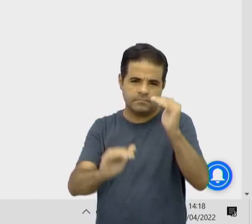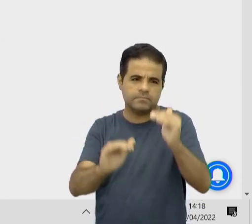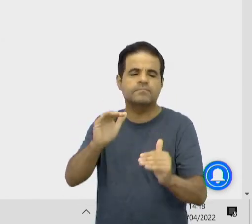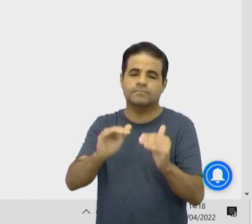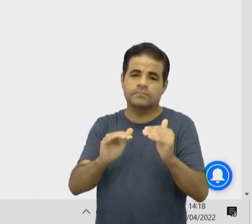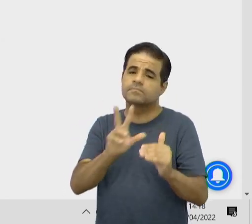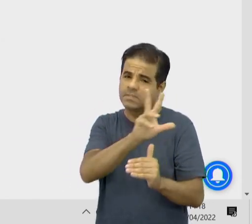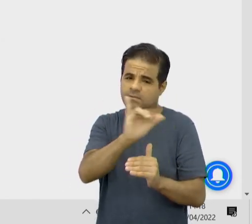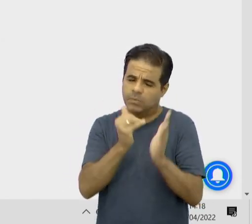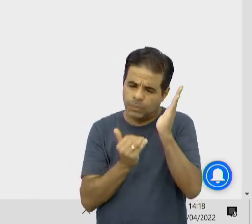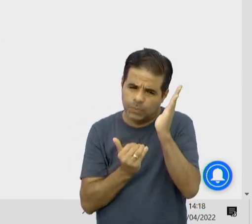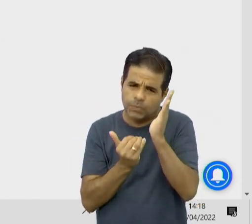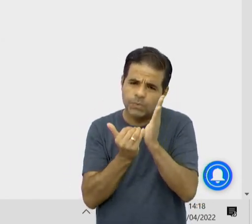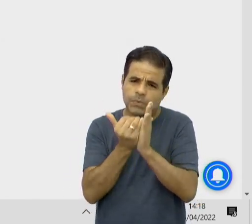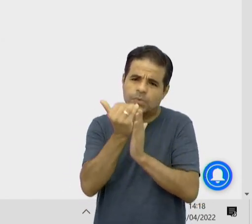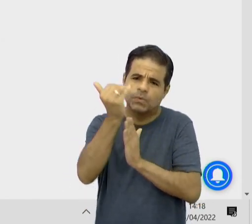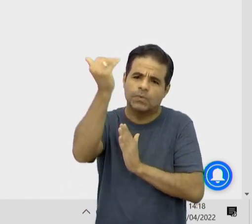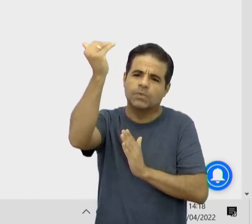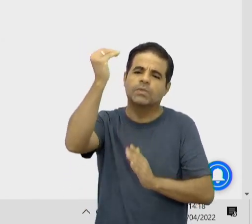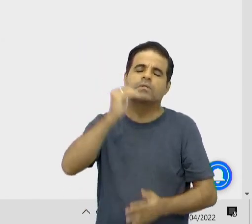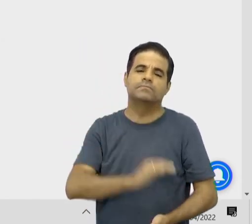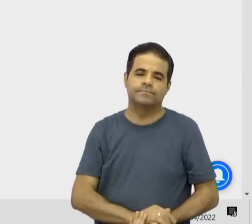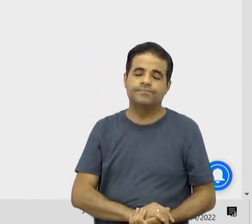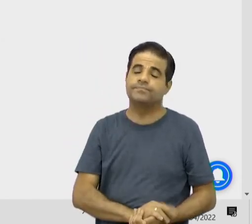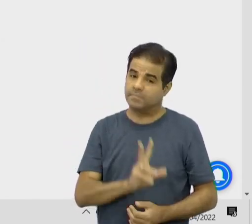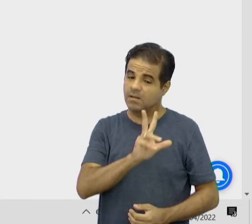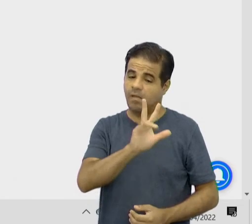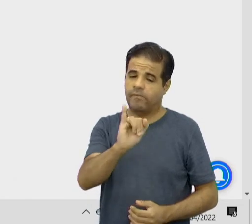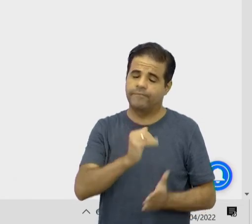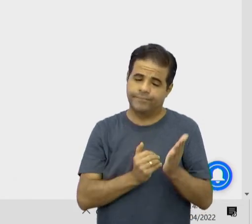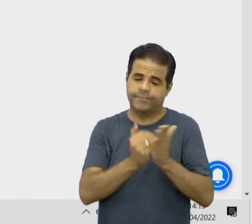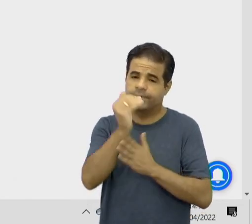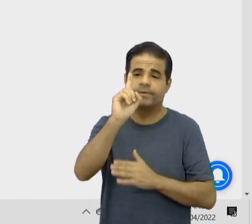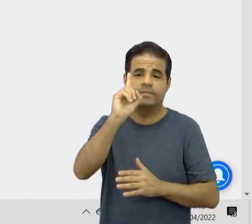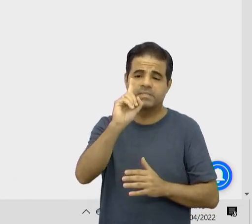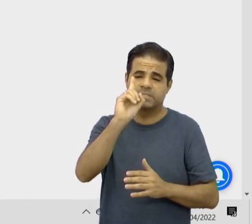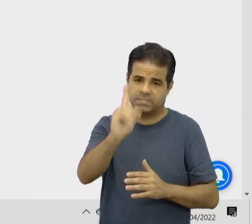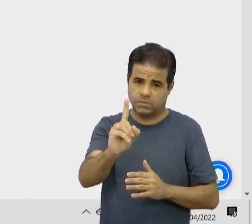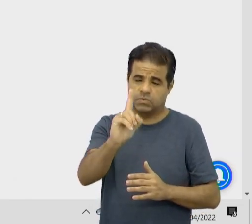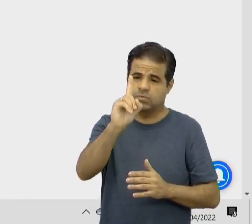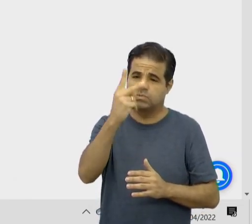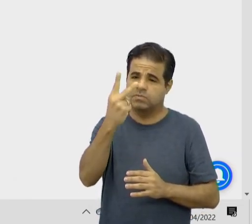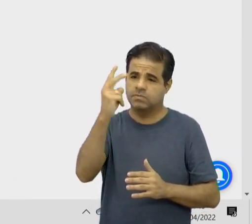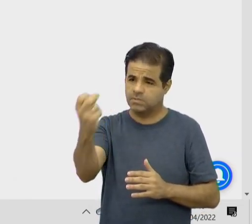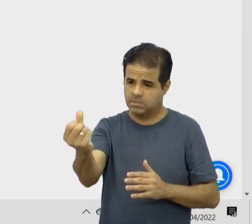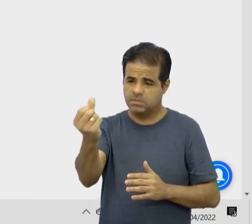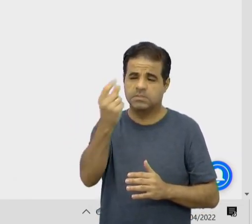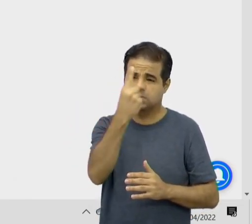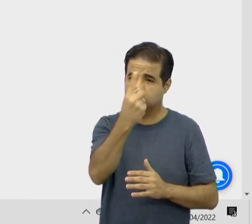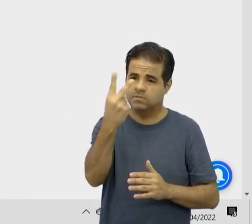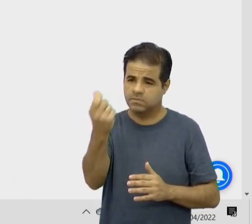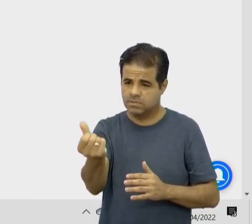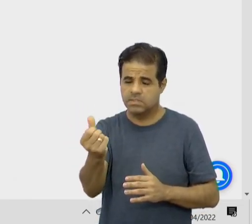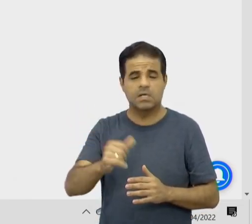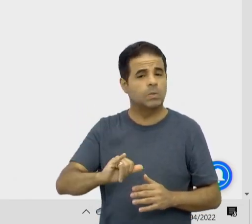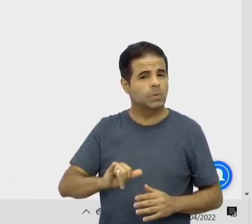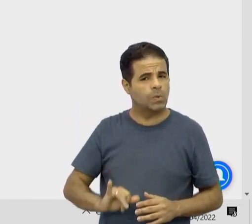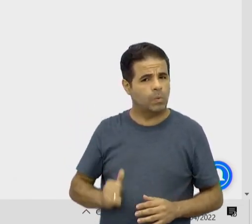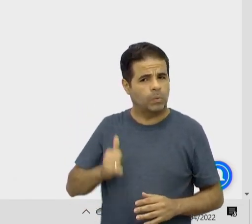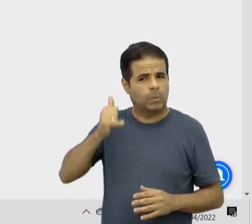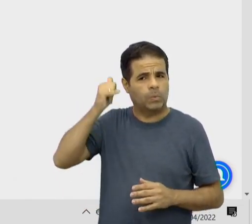proporcionalmente vai aumentar aí o meu valor, vai ser 126, o valor dos juros